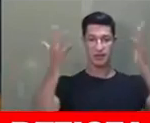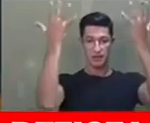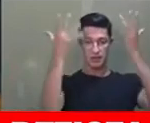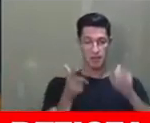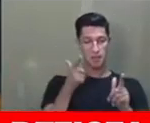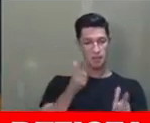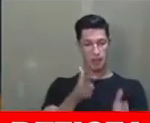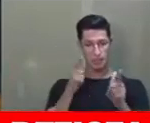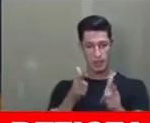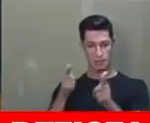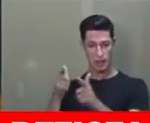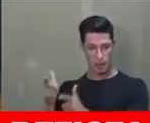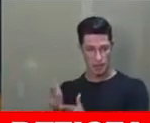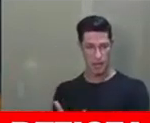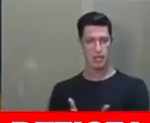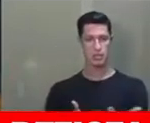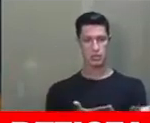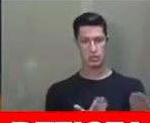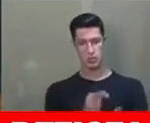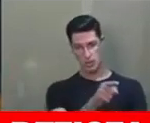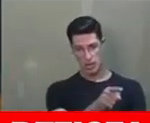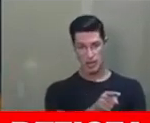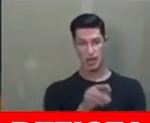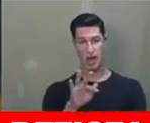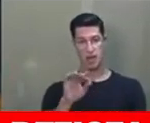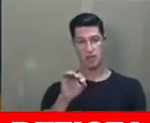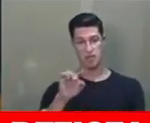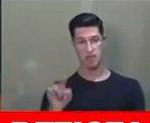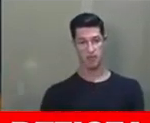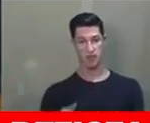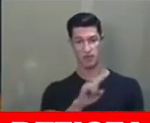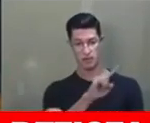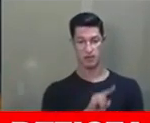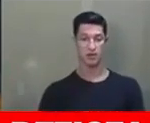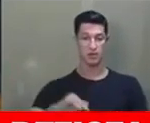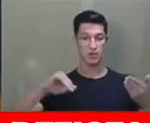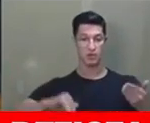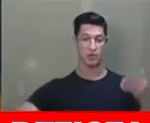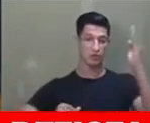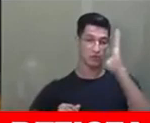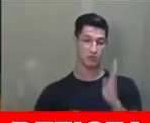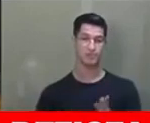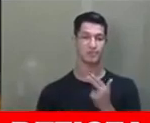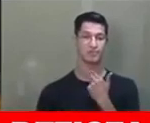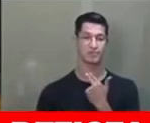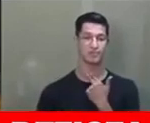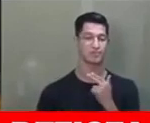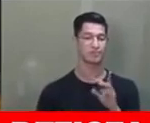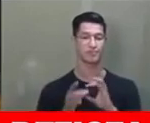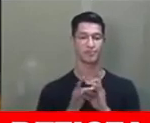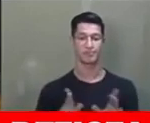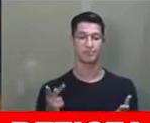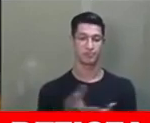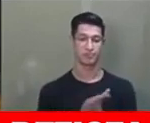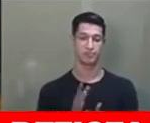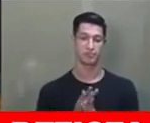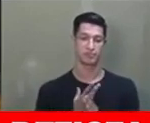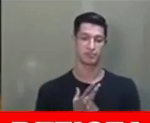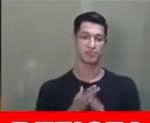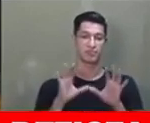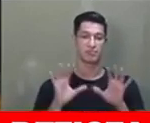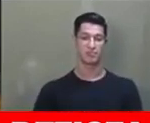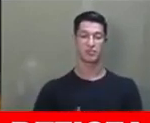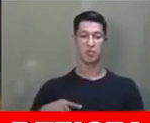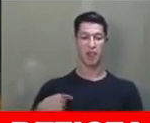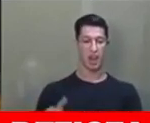e assassinou este rapaz lá em Foz do Iguaçu. O Congresso Nacional não pode permitir que isso ocorra. Isso é